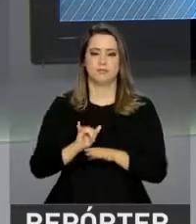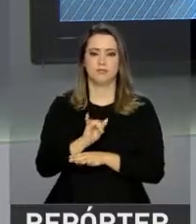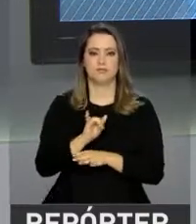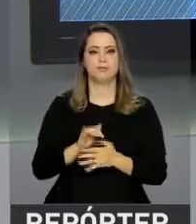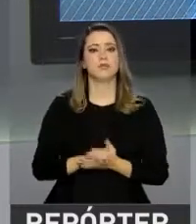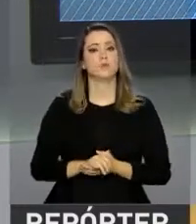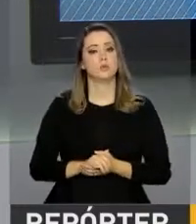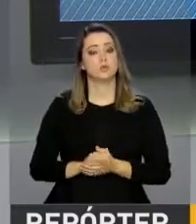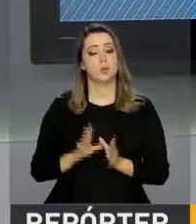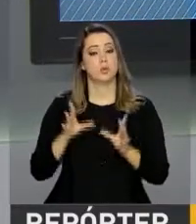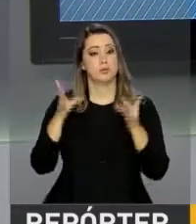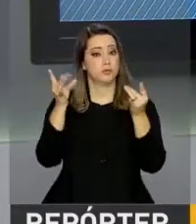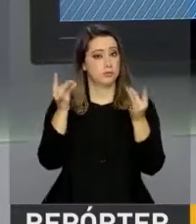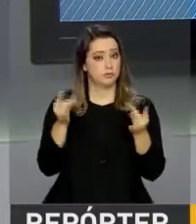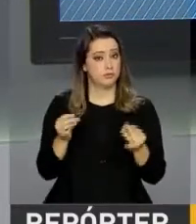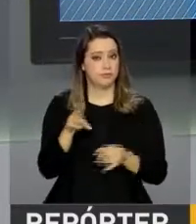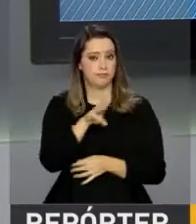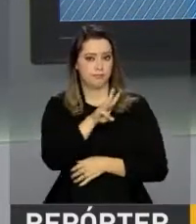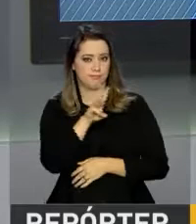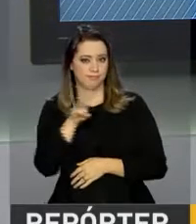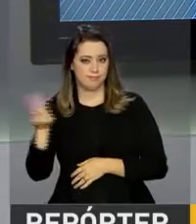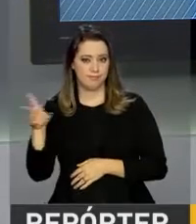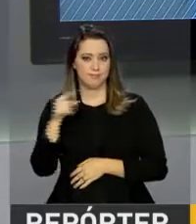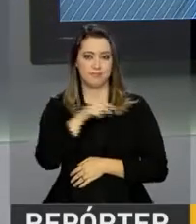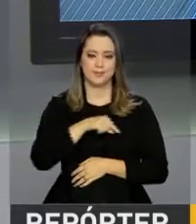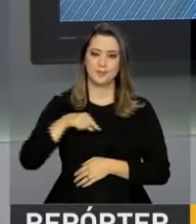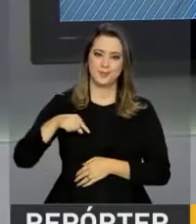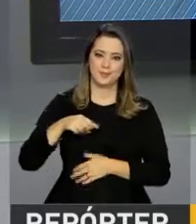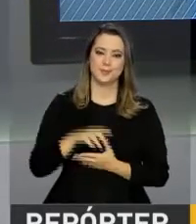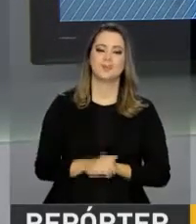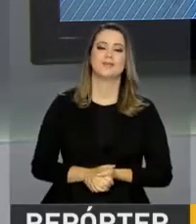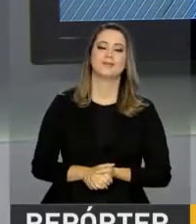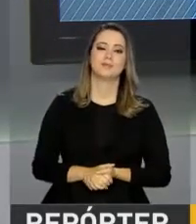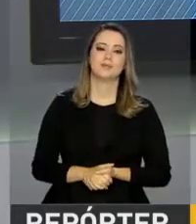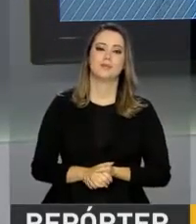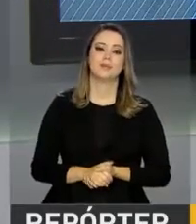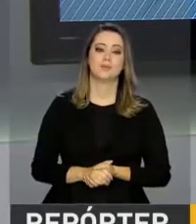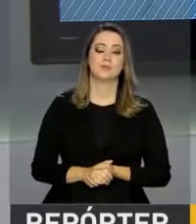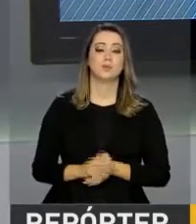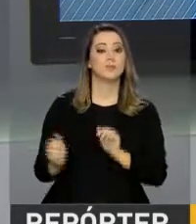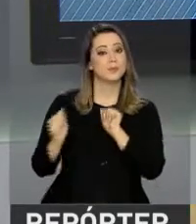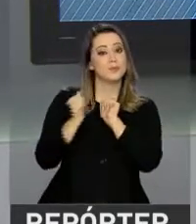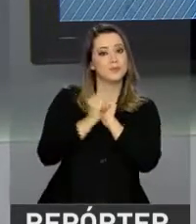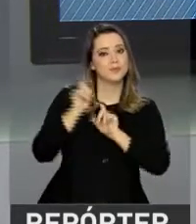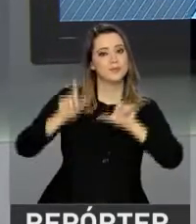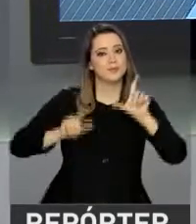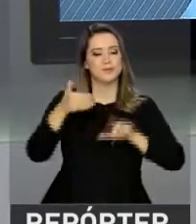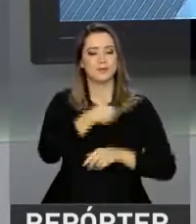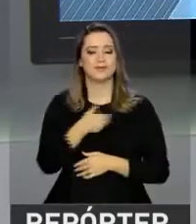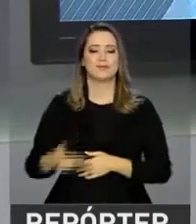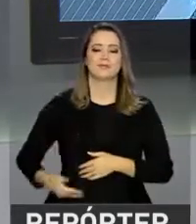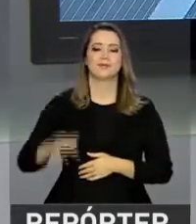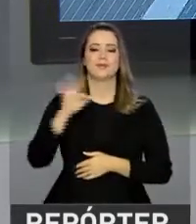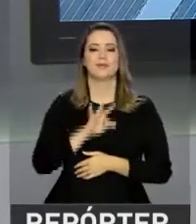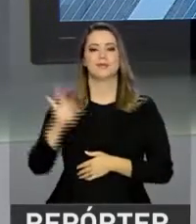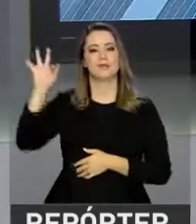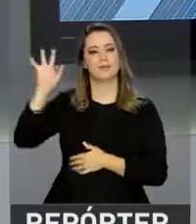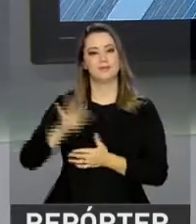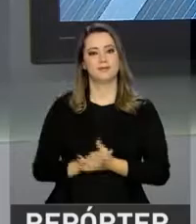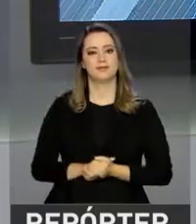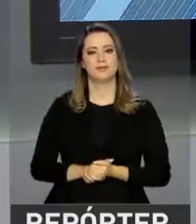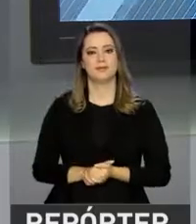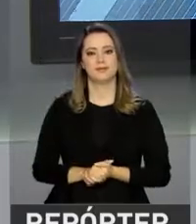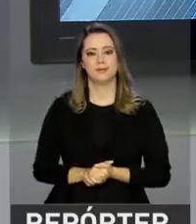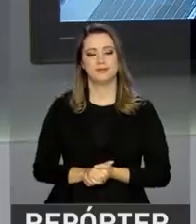no youtube e toda a nossa programação também está na página da nbr na internet continue com a gente aqui na nbr a tv do governo